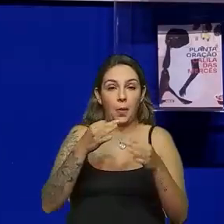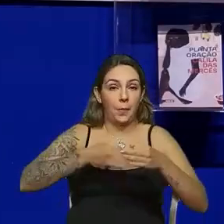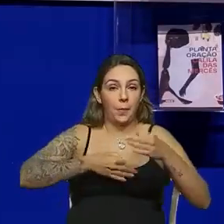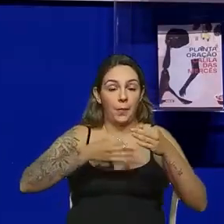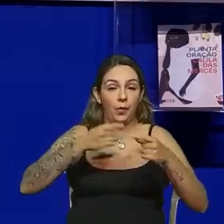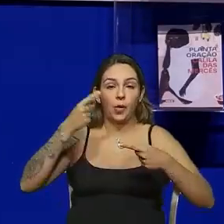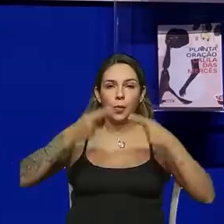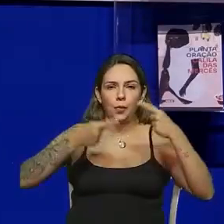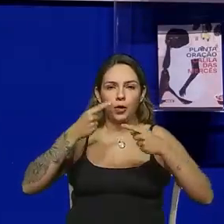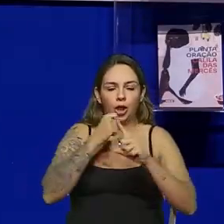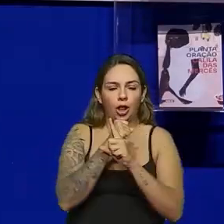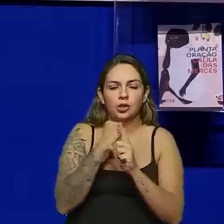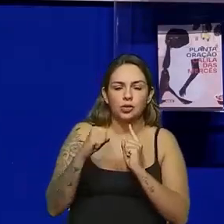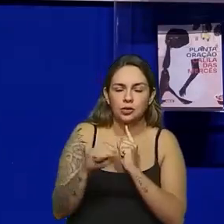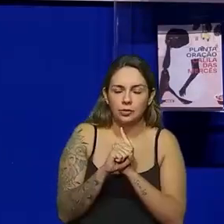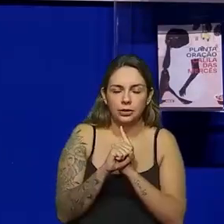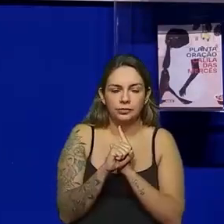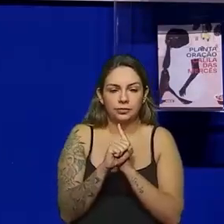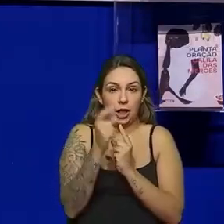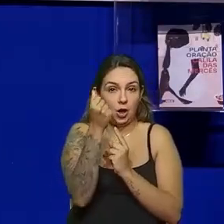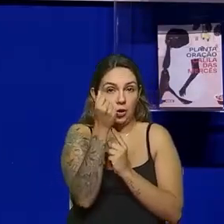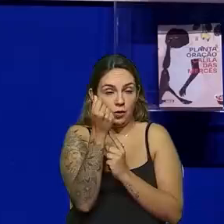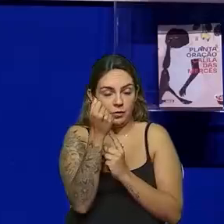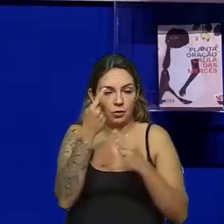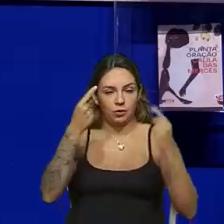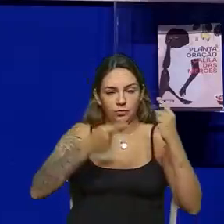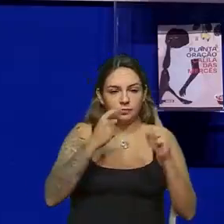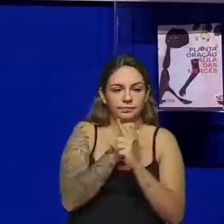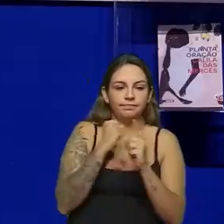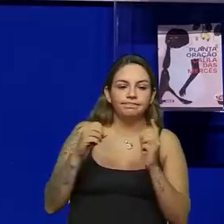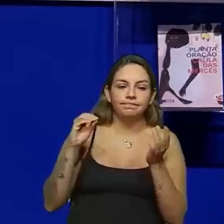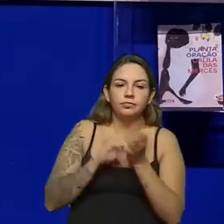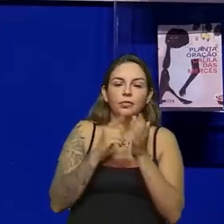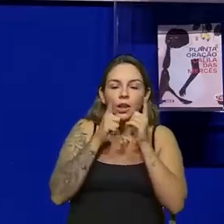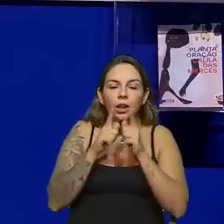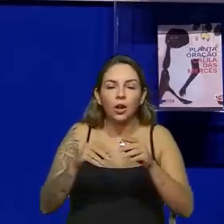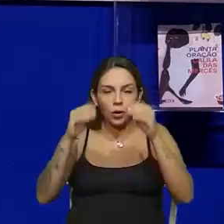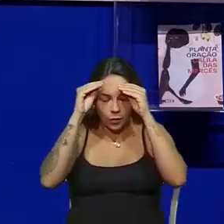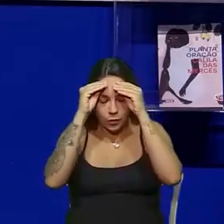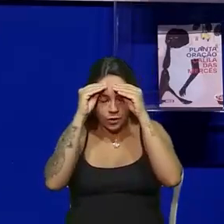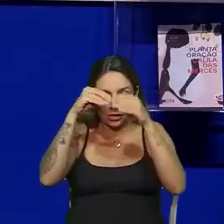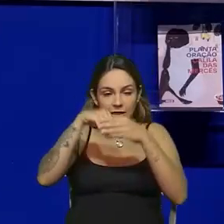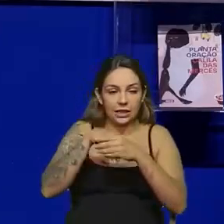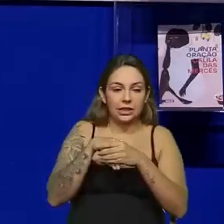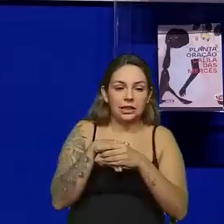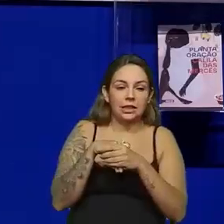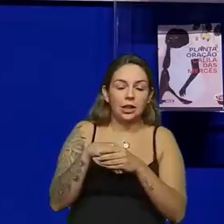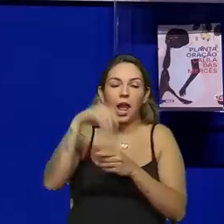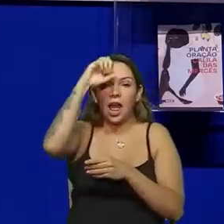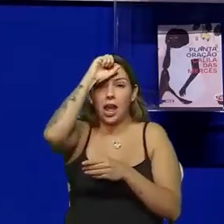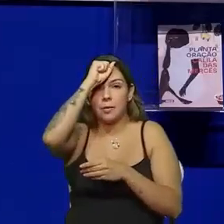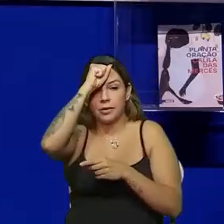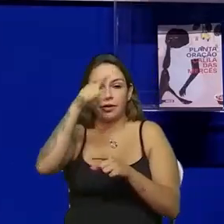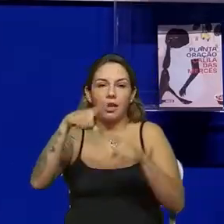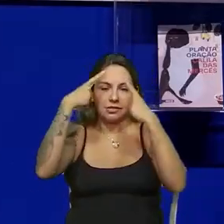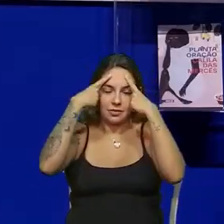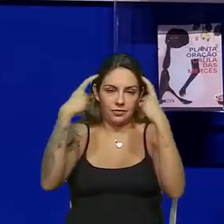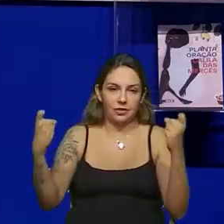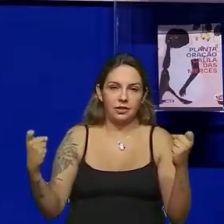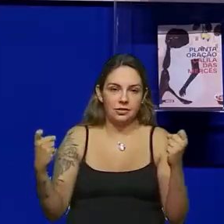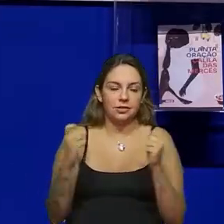politicamente, socialmente, falta linguagem institucional para compreendermos essa